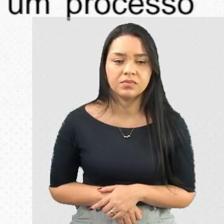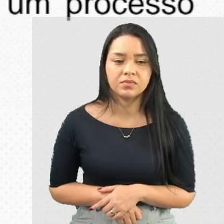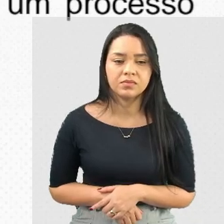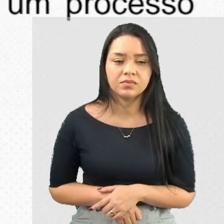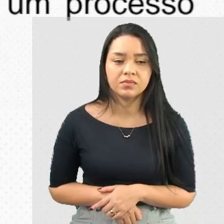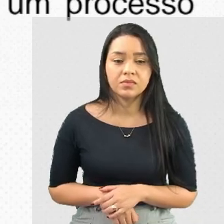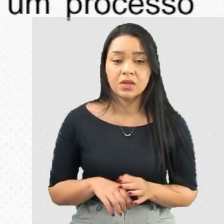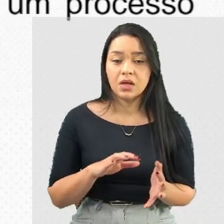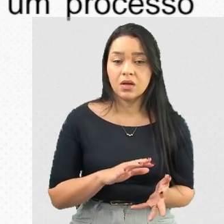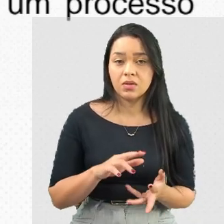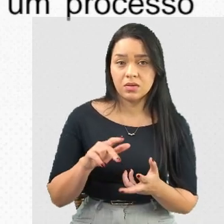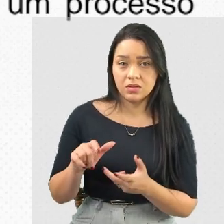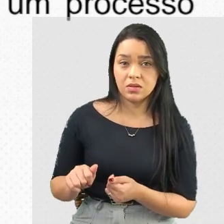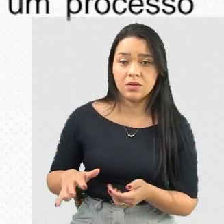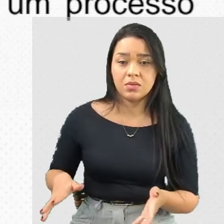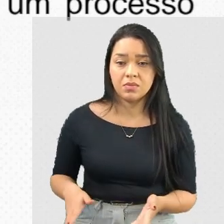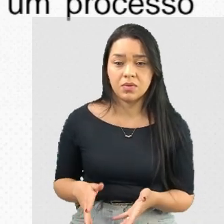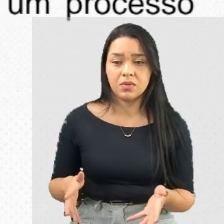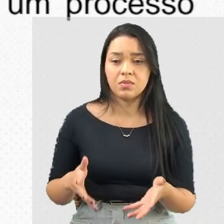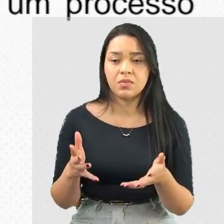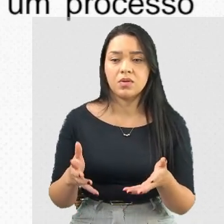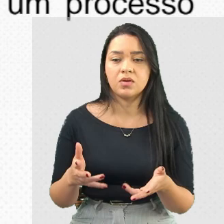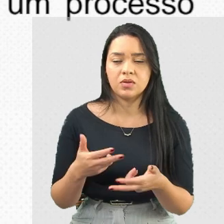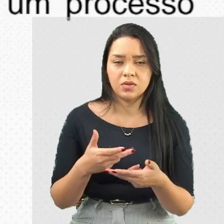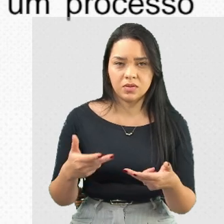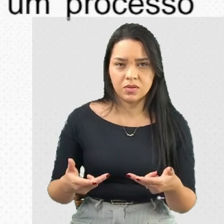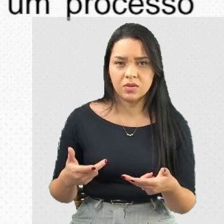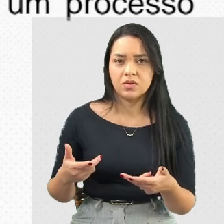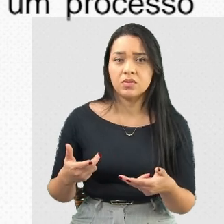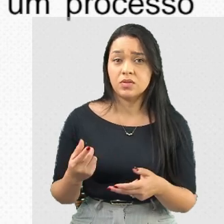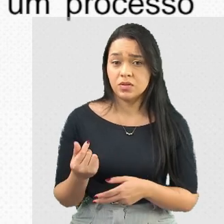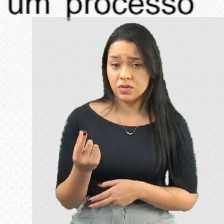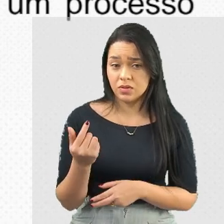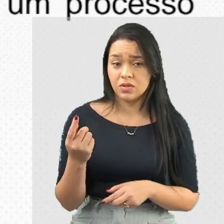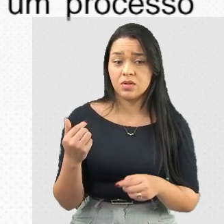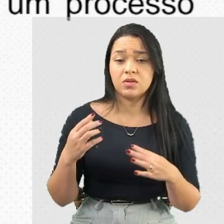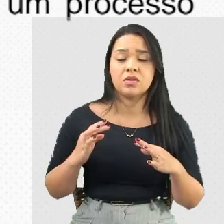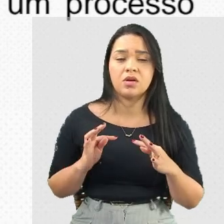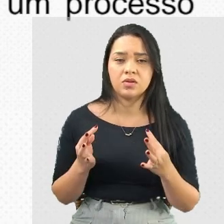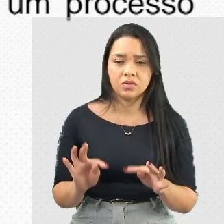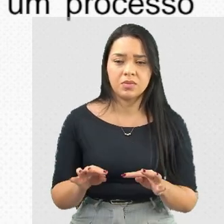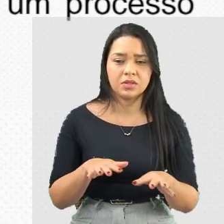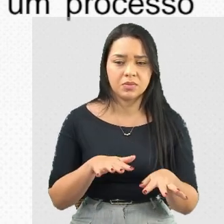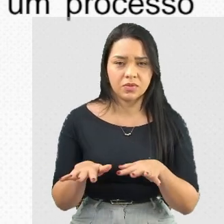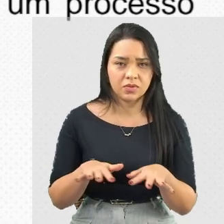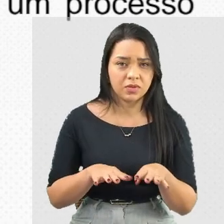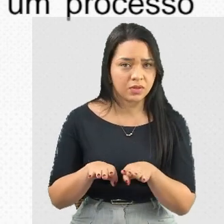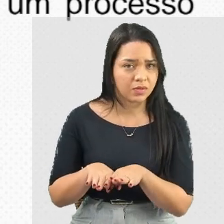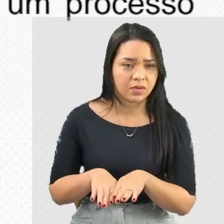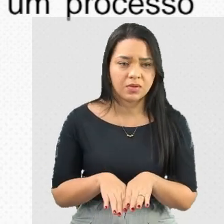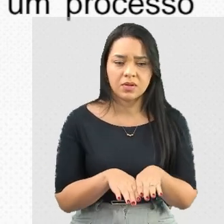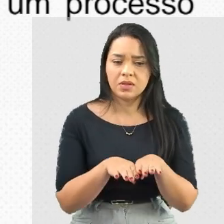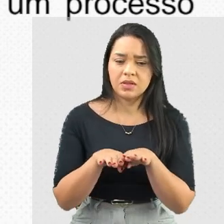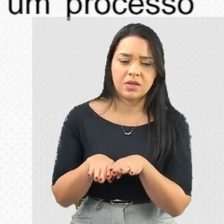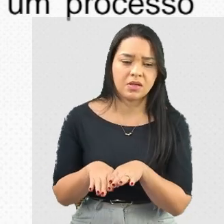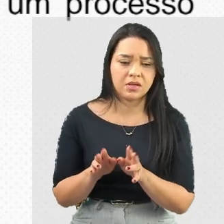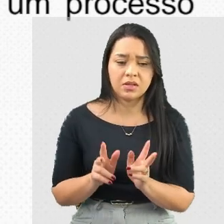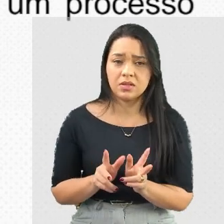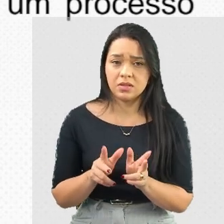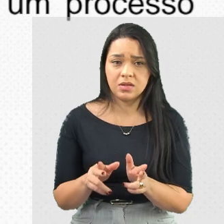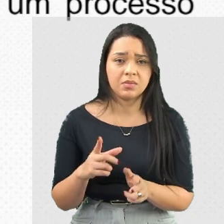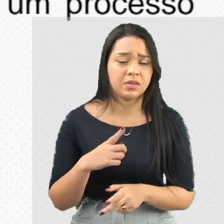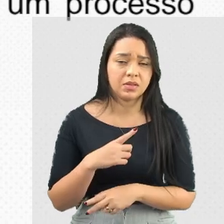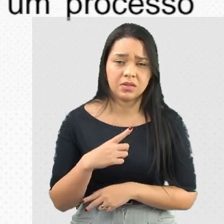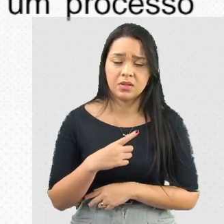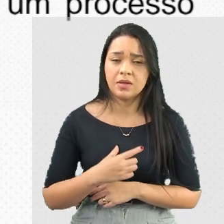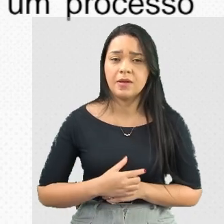A globalização também promove a circulação de capital e tecnologia, mas essa movimentação não é igualitária. Nem todo mundo está tendo acesso a